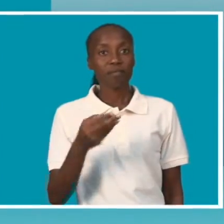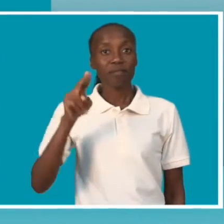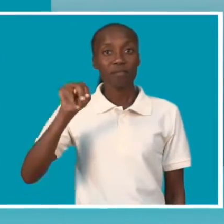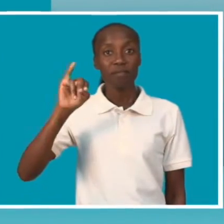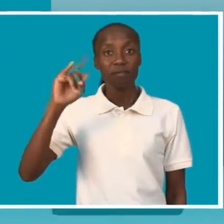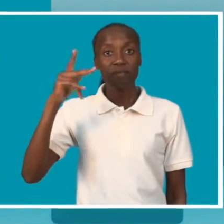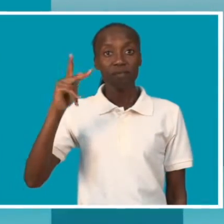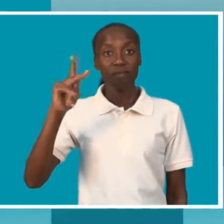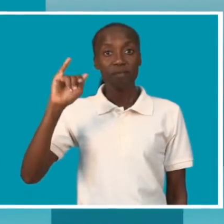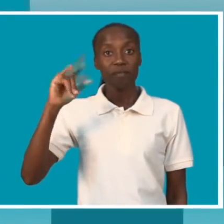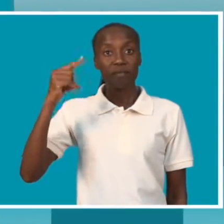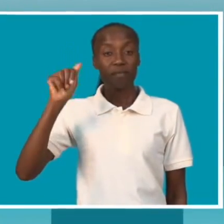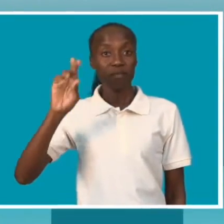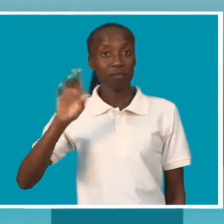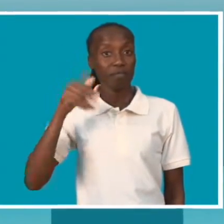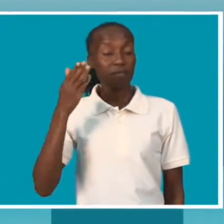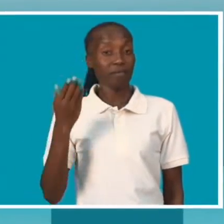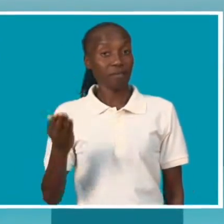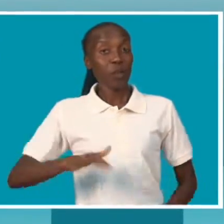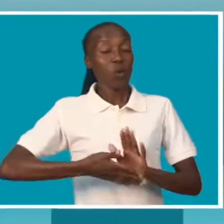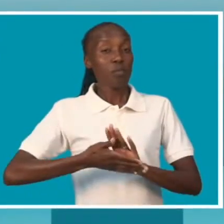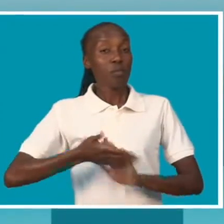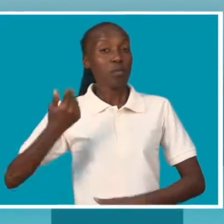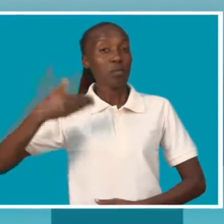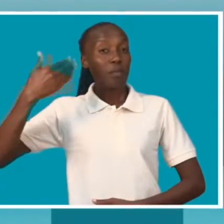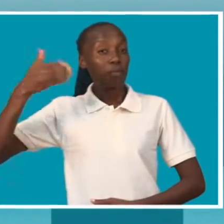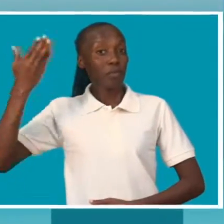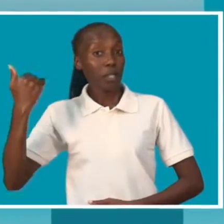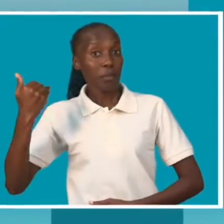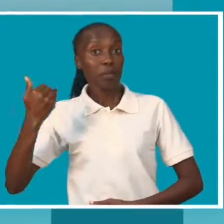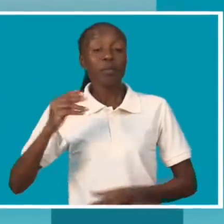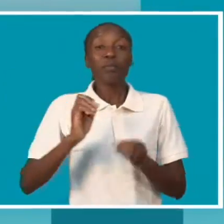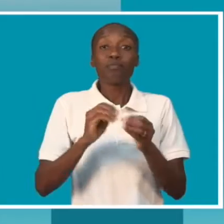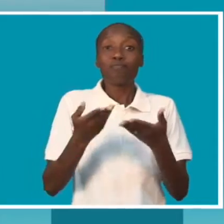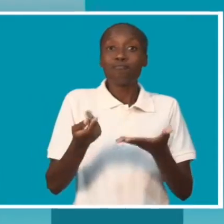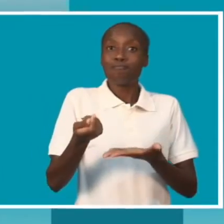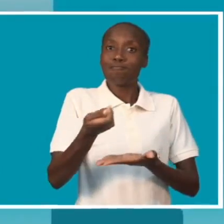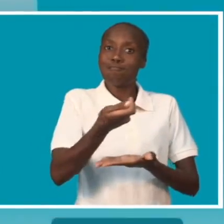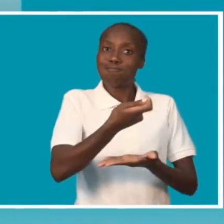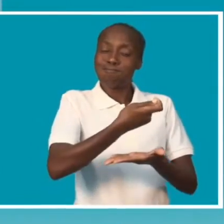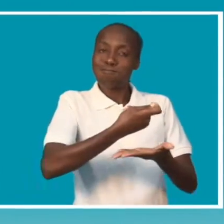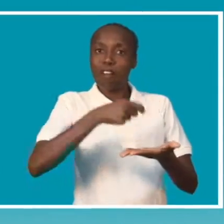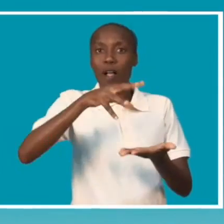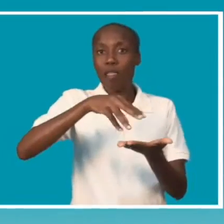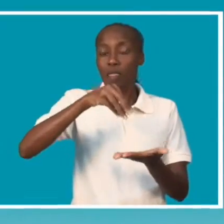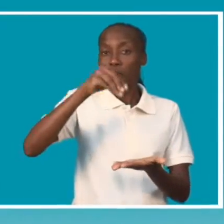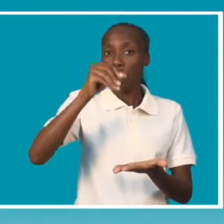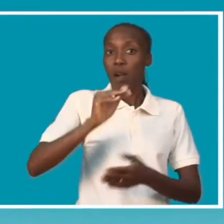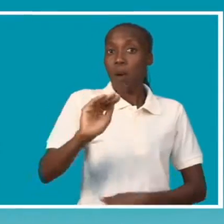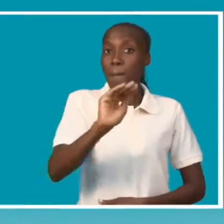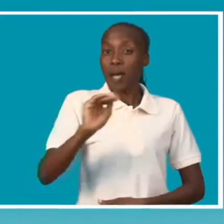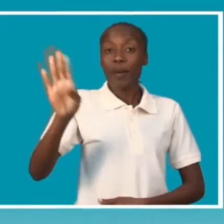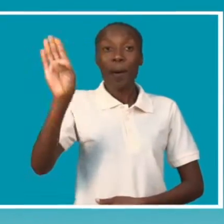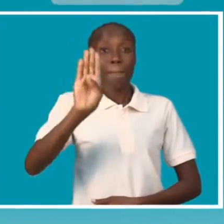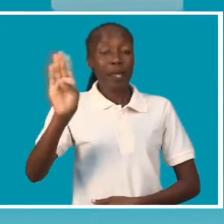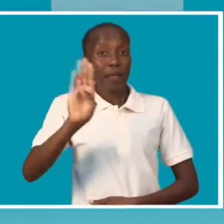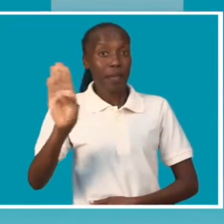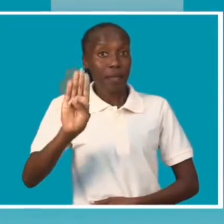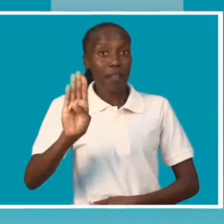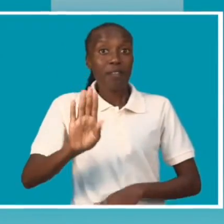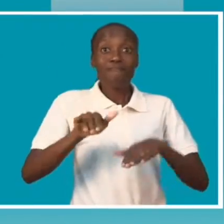Nictar Benedito Kunamzanam, desde a infância, começou a desenhar no chão por vários motivos. Não